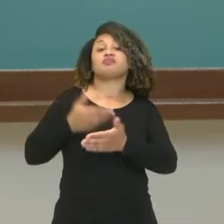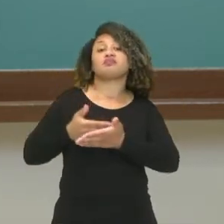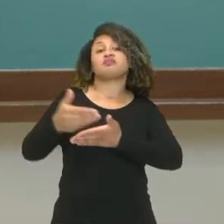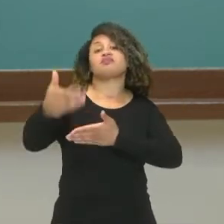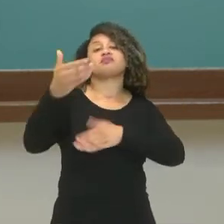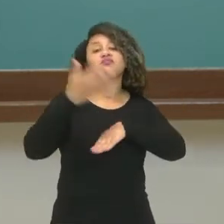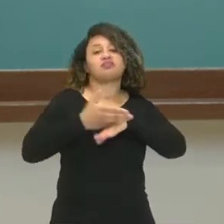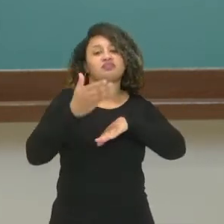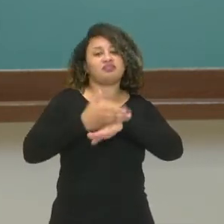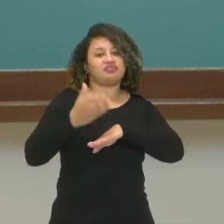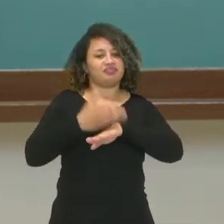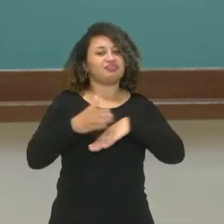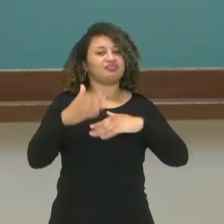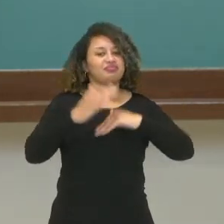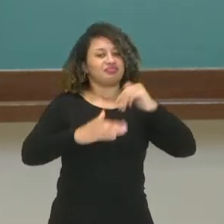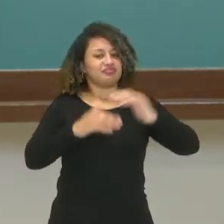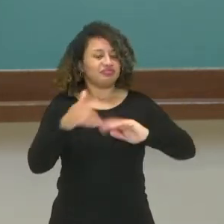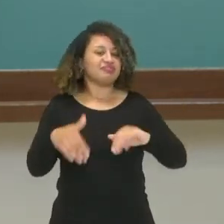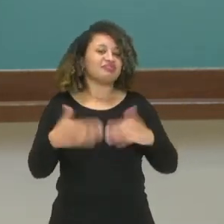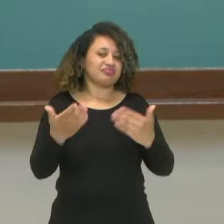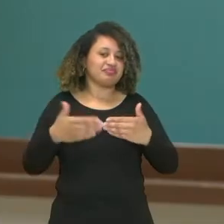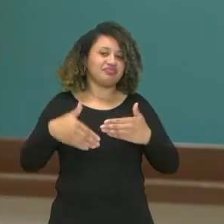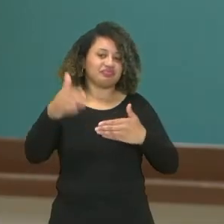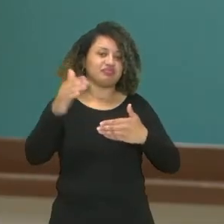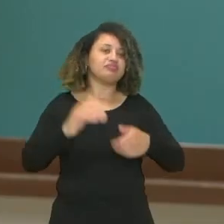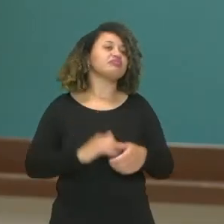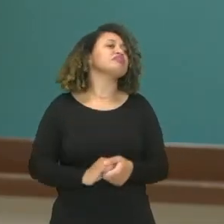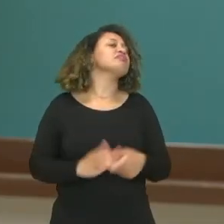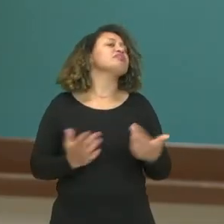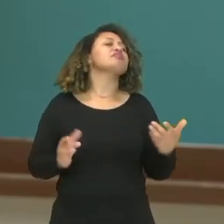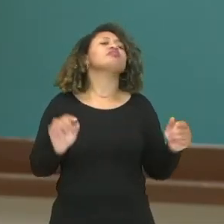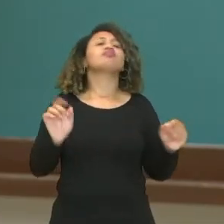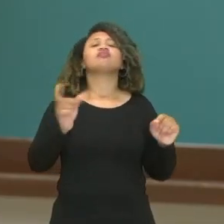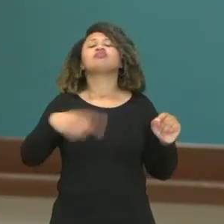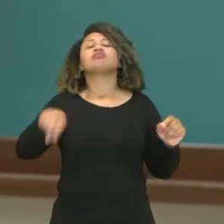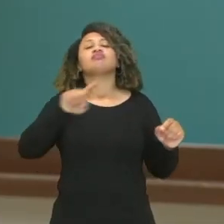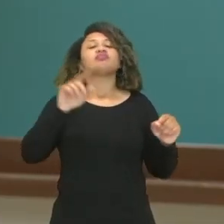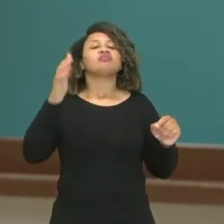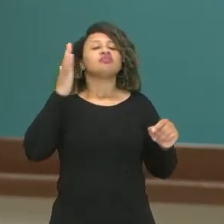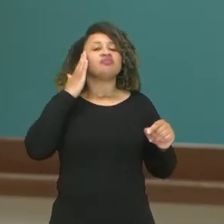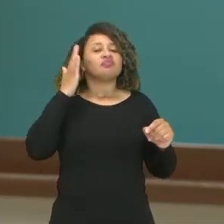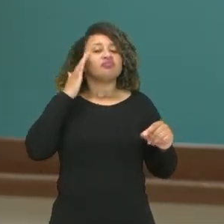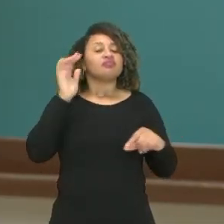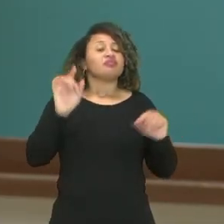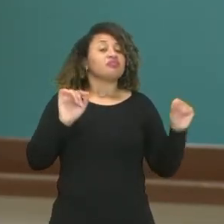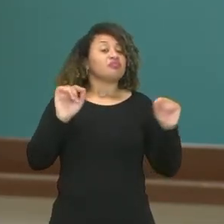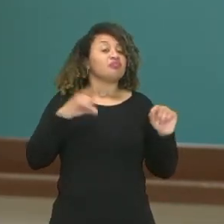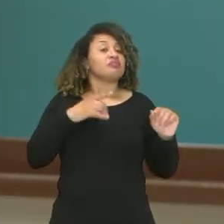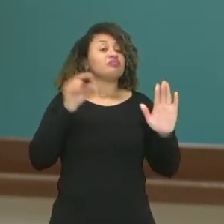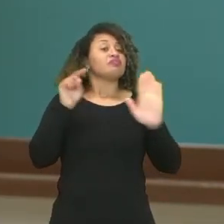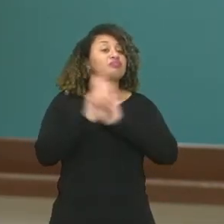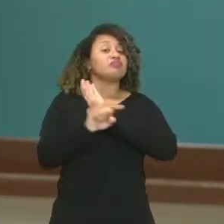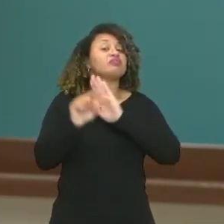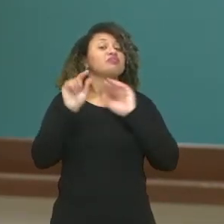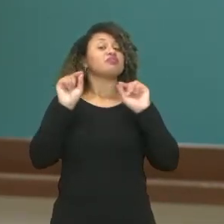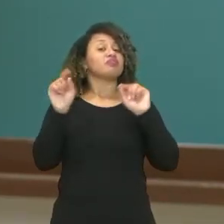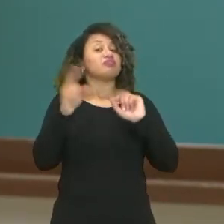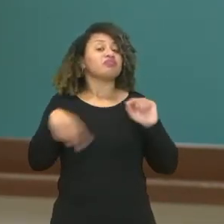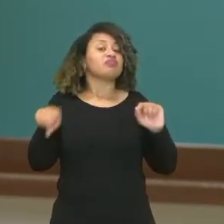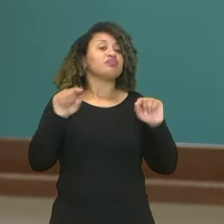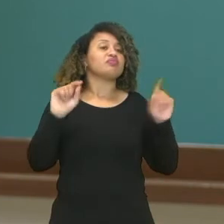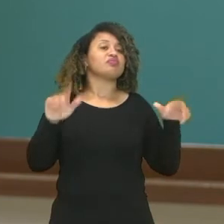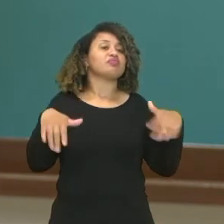aula. O que a gente sabe? O que vocês sabem? Então, tem algumas perguntas para vocês.